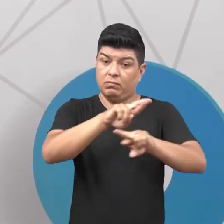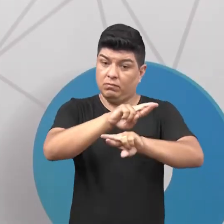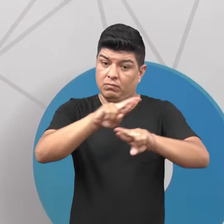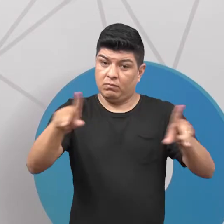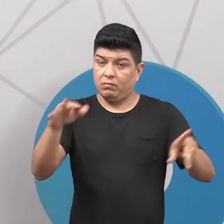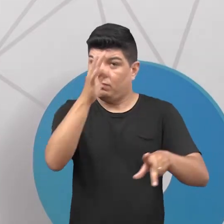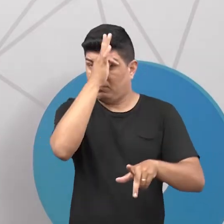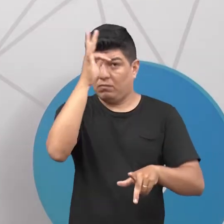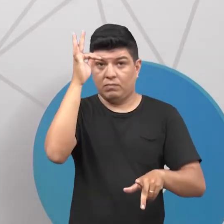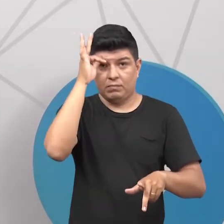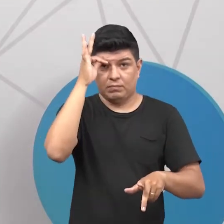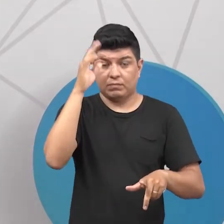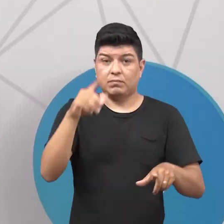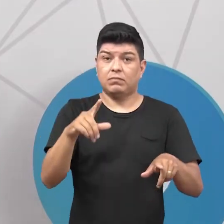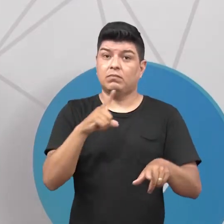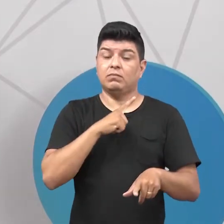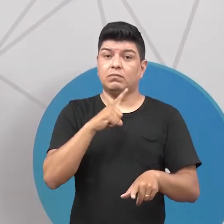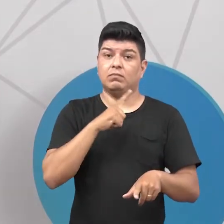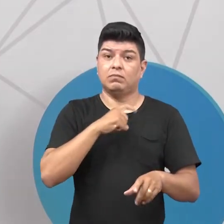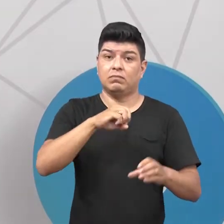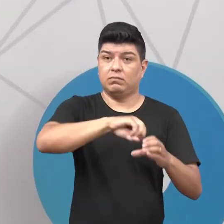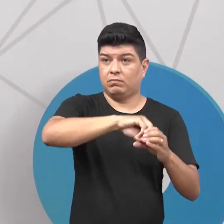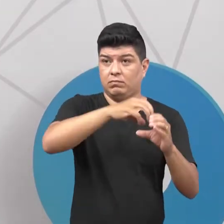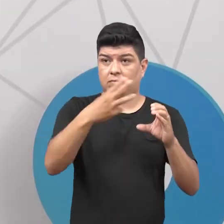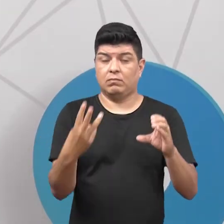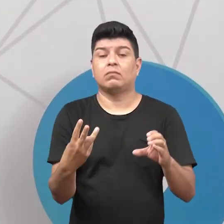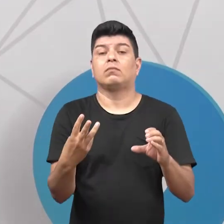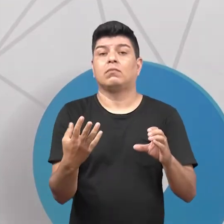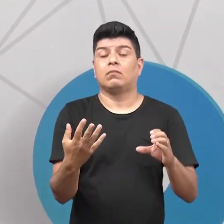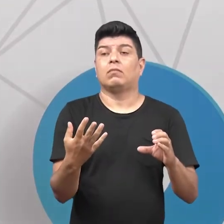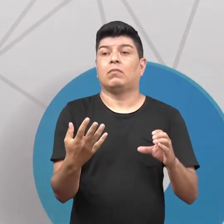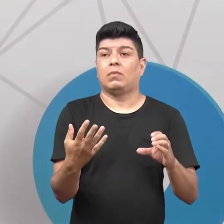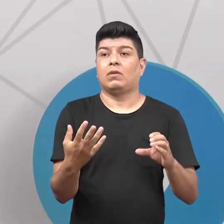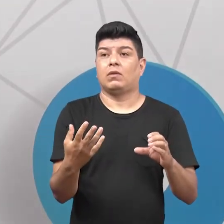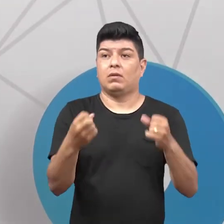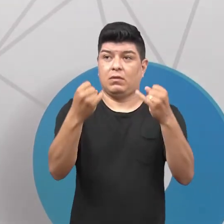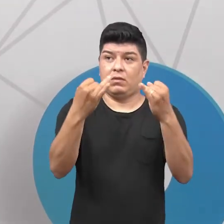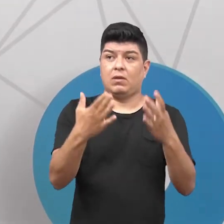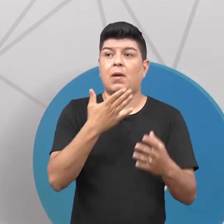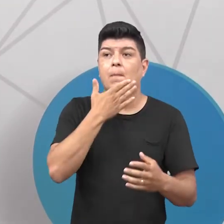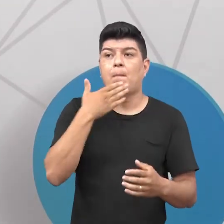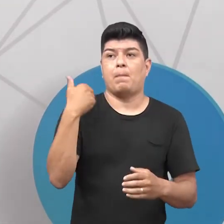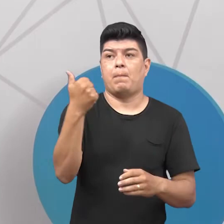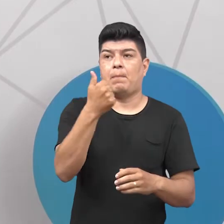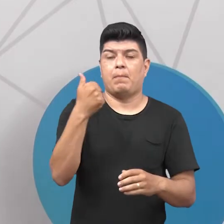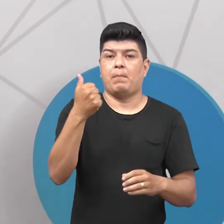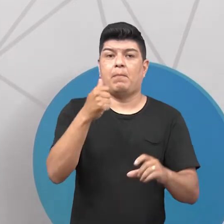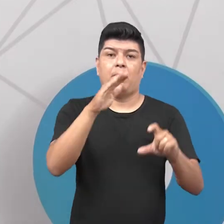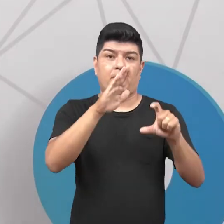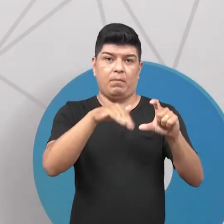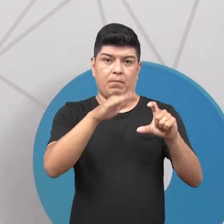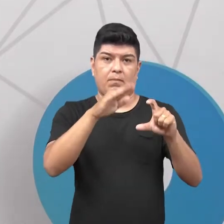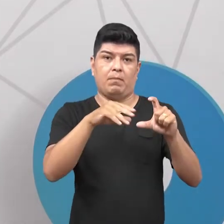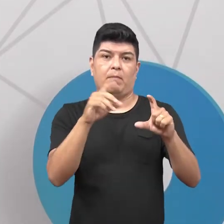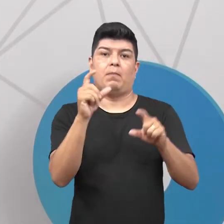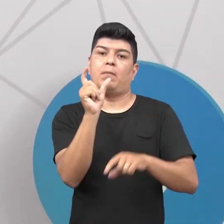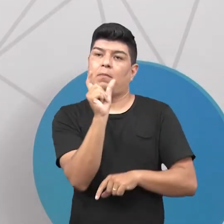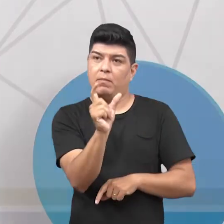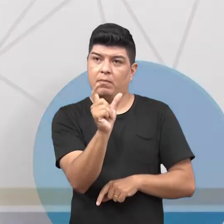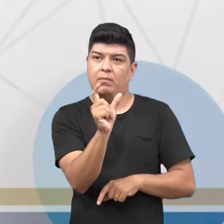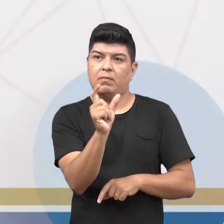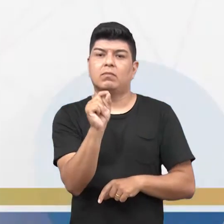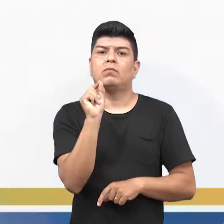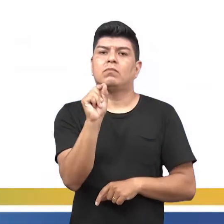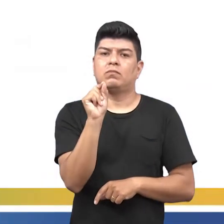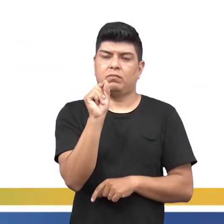filosofia. Então nós temos aí algumas características do mito para a gente poder definir melhor o que é um mito. Então, no mito o que